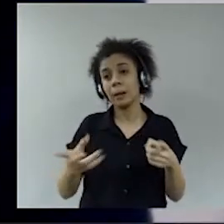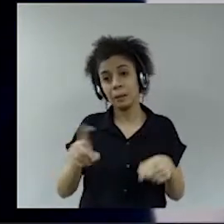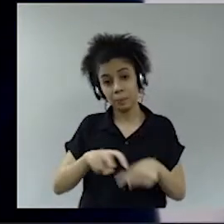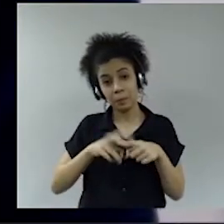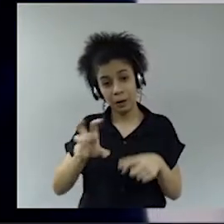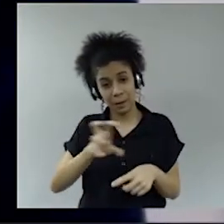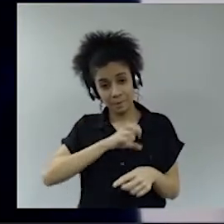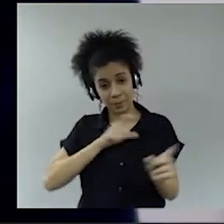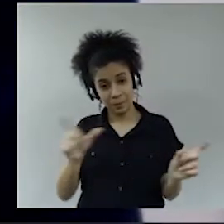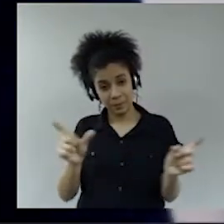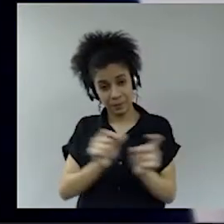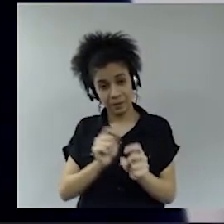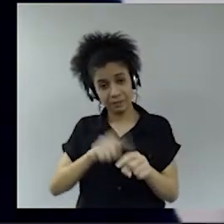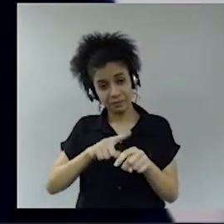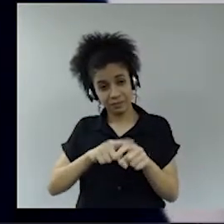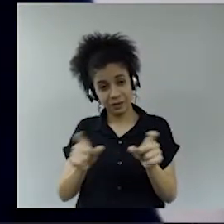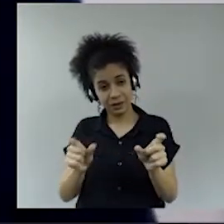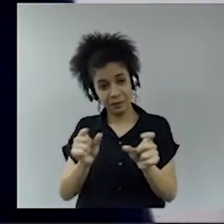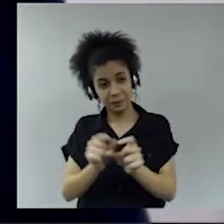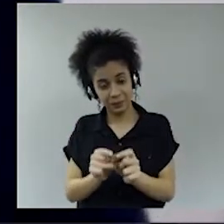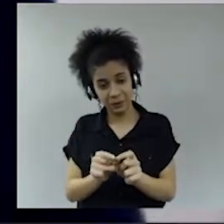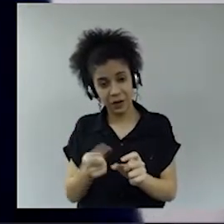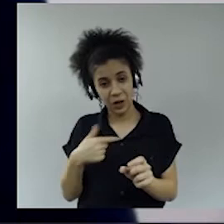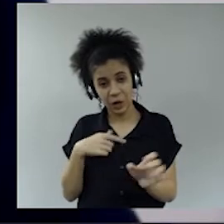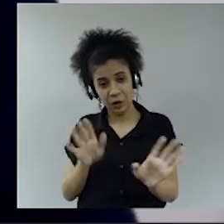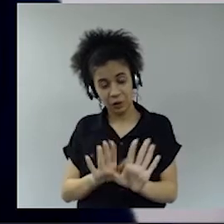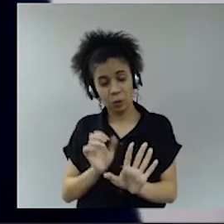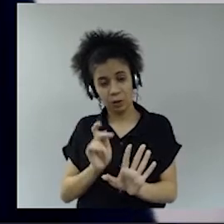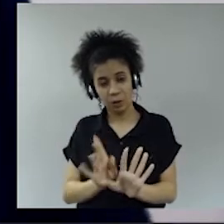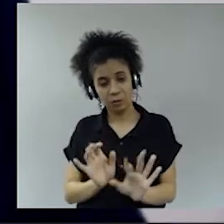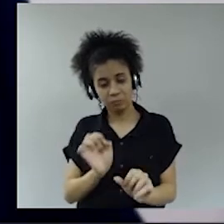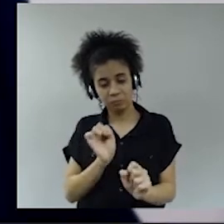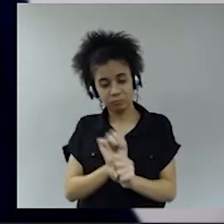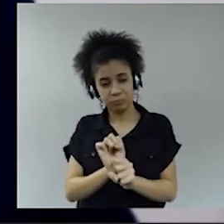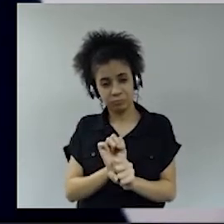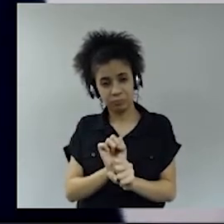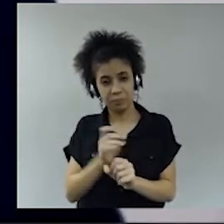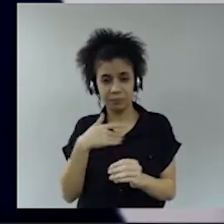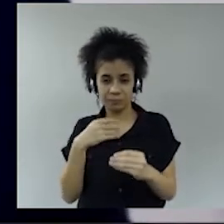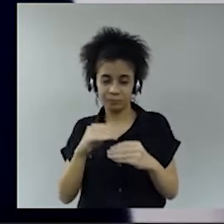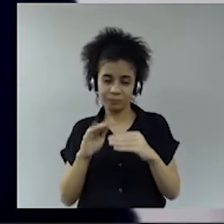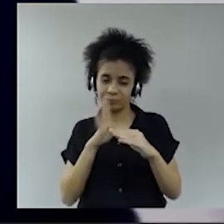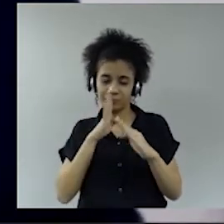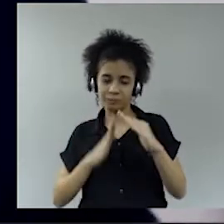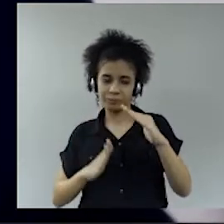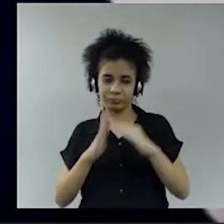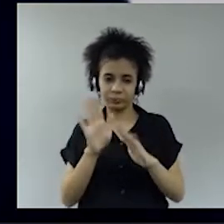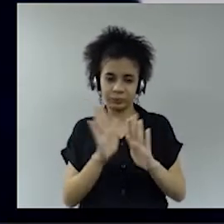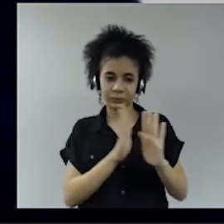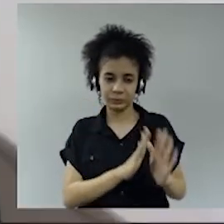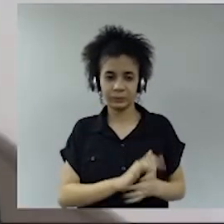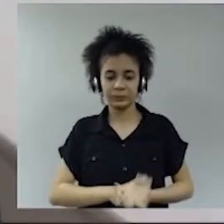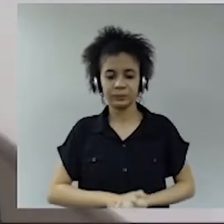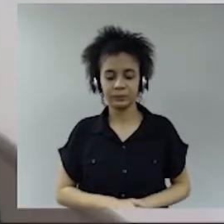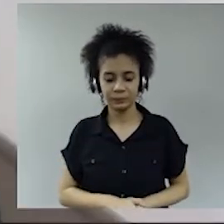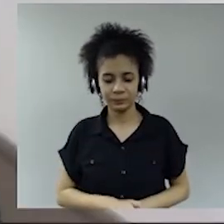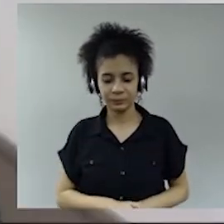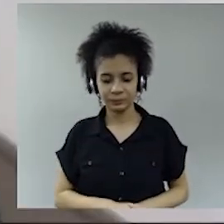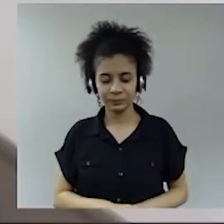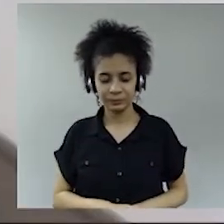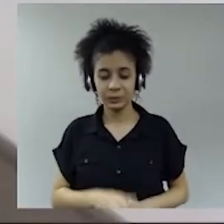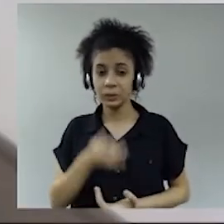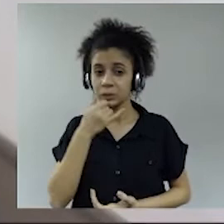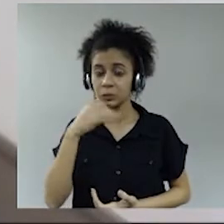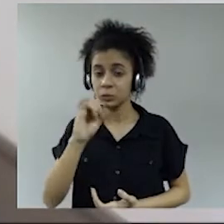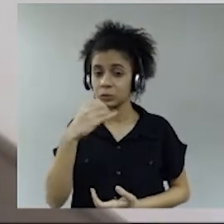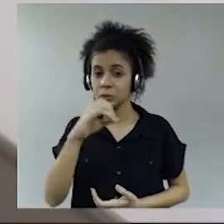à brevidade e ao tempo, vou me permitir passar por cima. Ministro, Digo agora... o intervalo